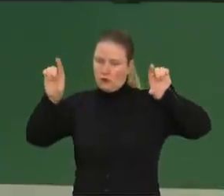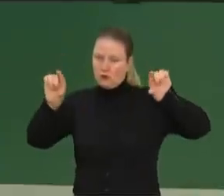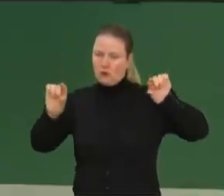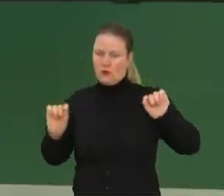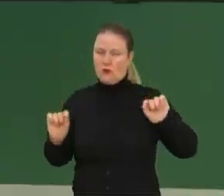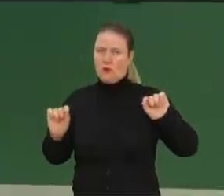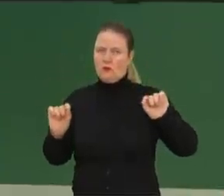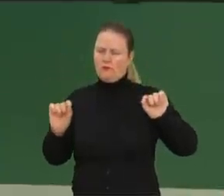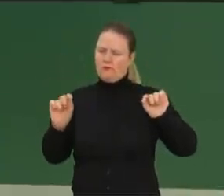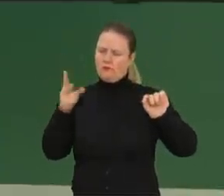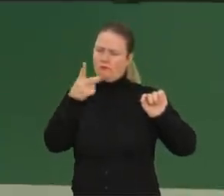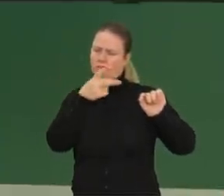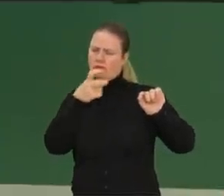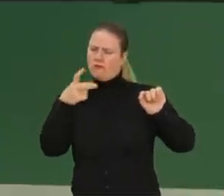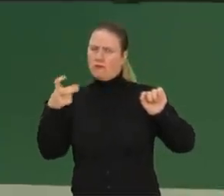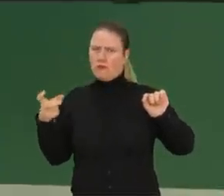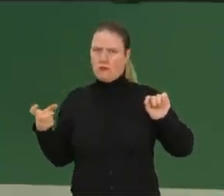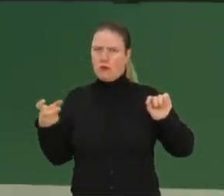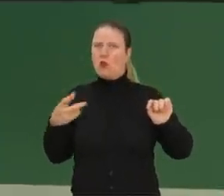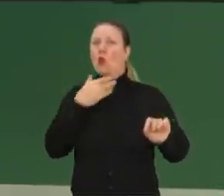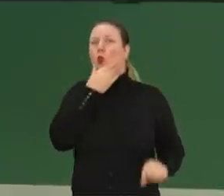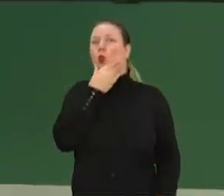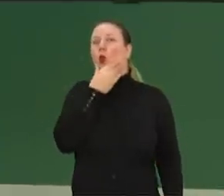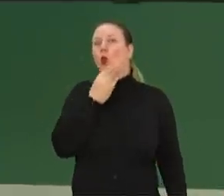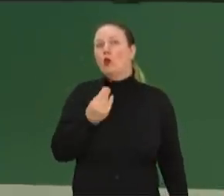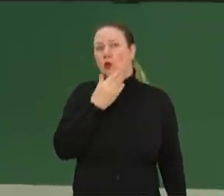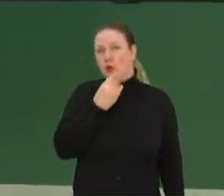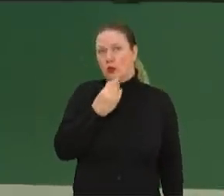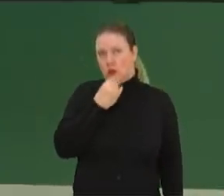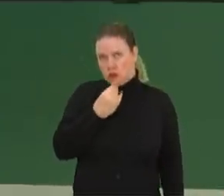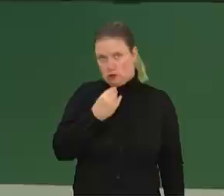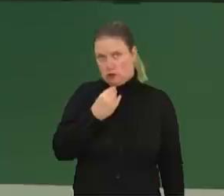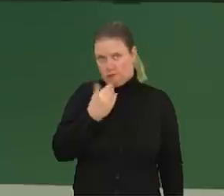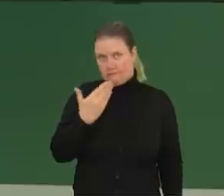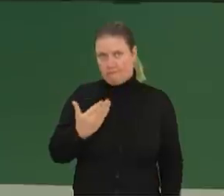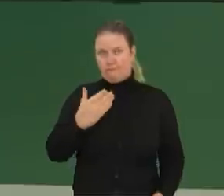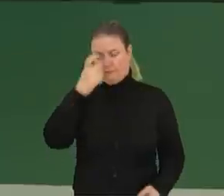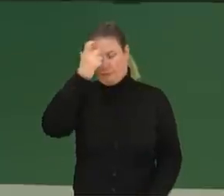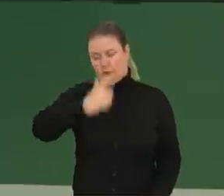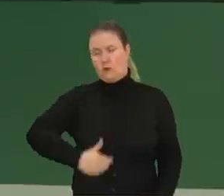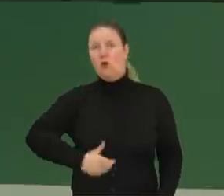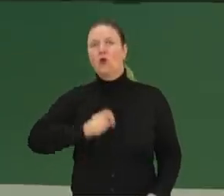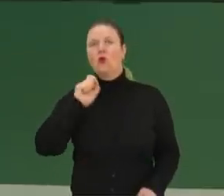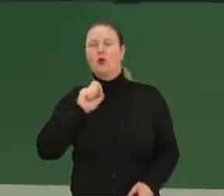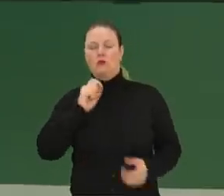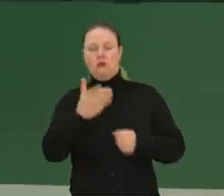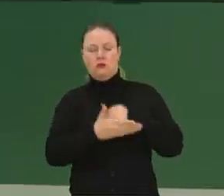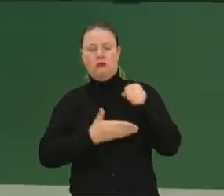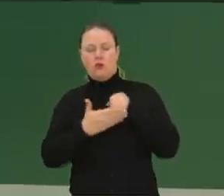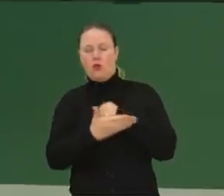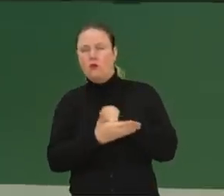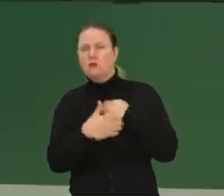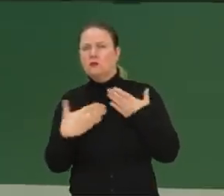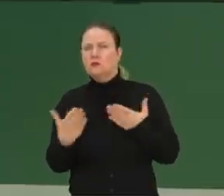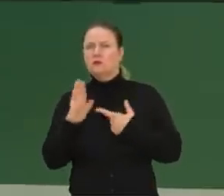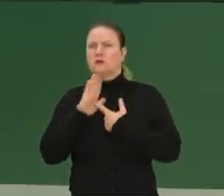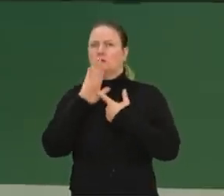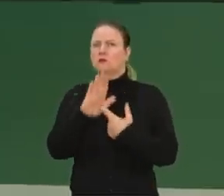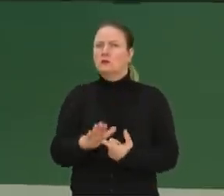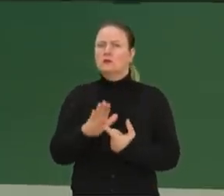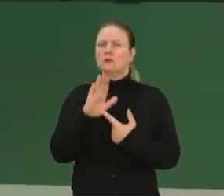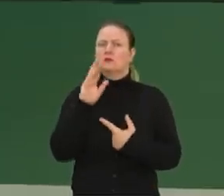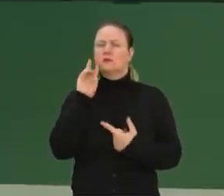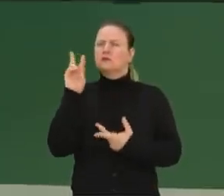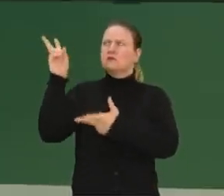aí, este é um hemograma de um homem, tá? Uma pessoa do sexo masculino. Com base no resultado apresentado aqui, você